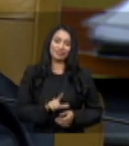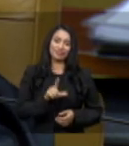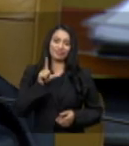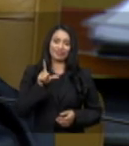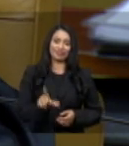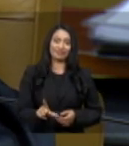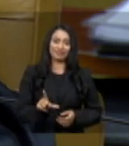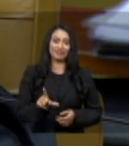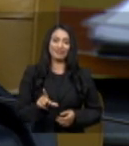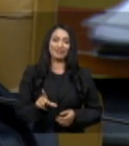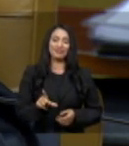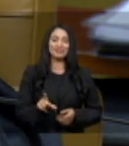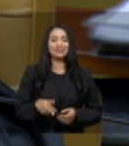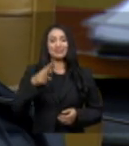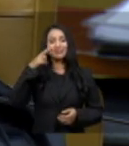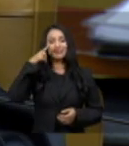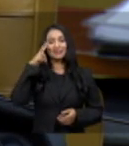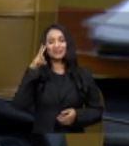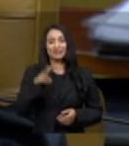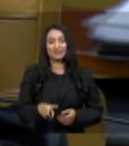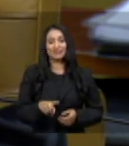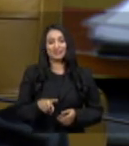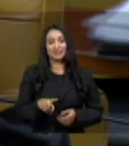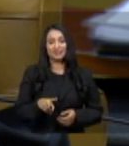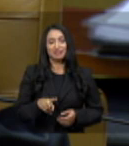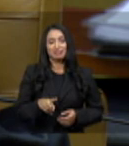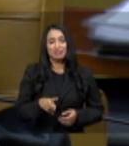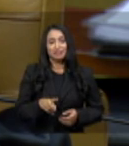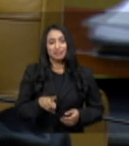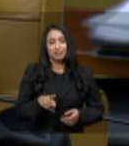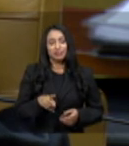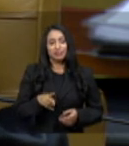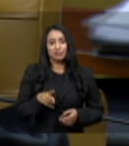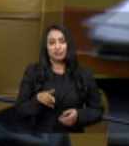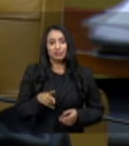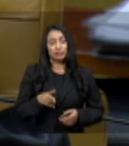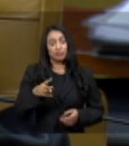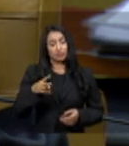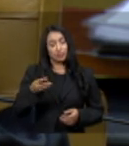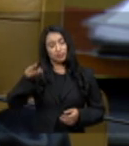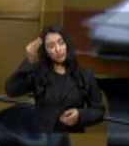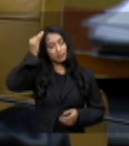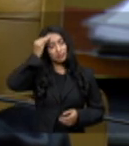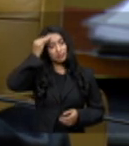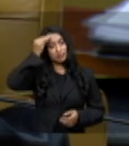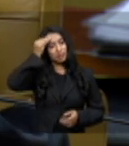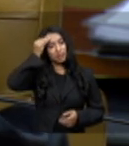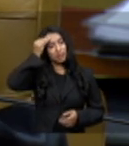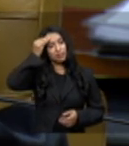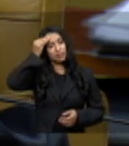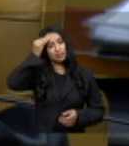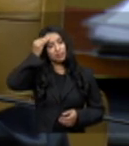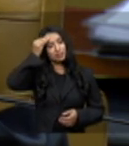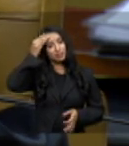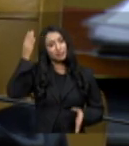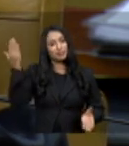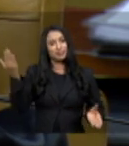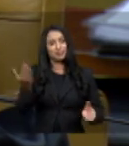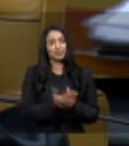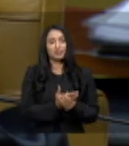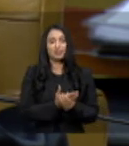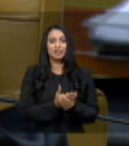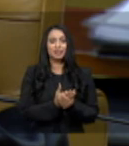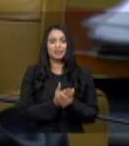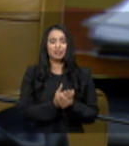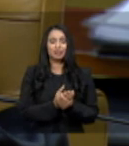é algo extravagante não é preciso olhar com os olhos que nós estamos diante de um procedimento de